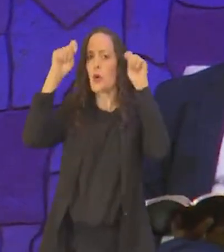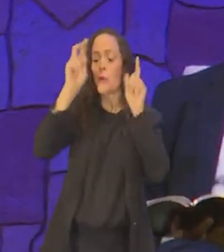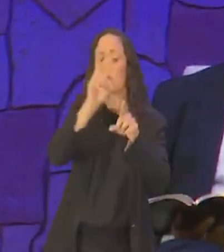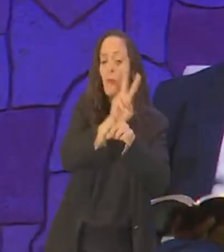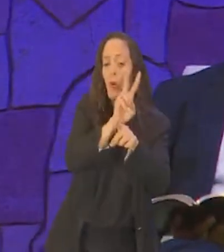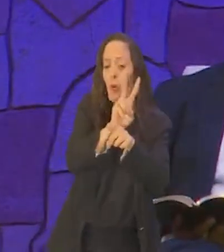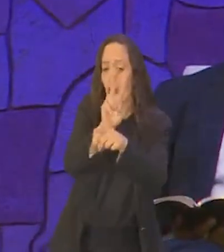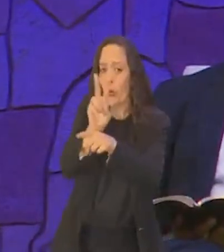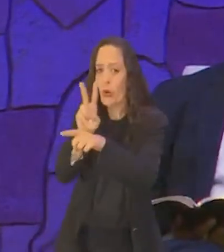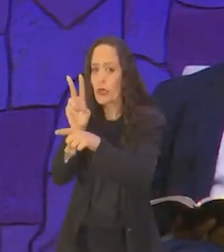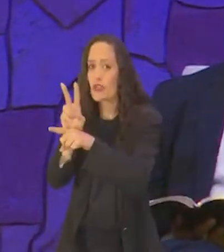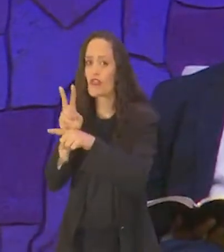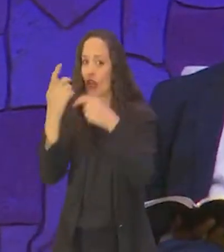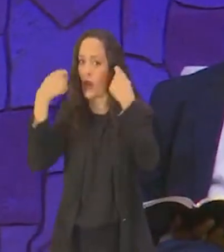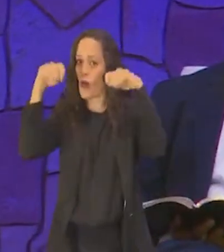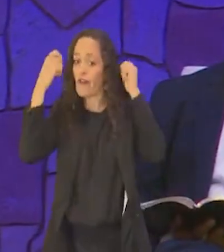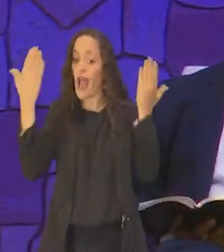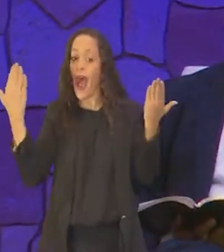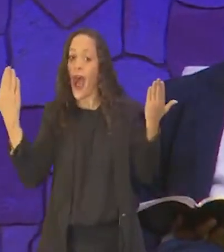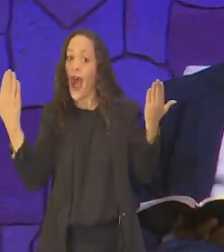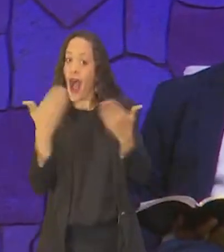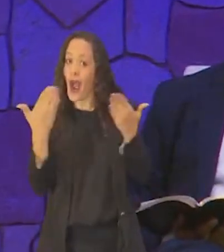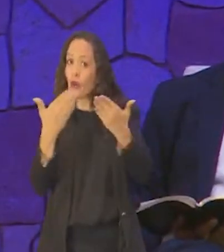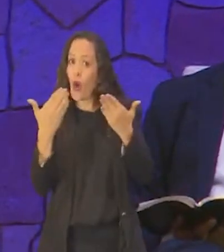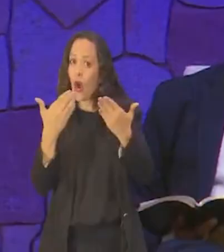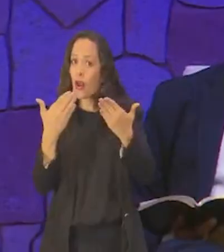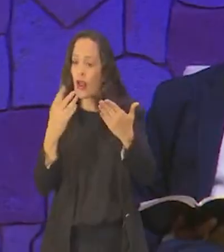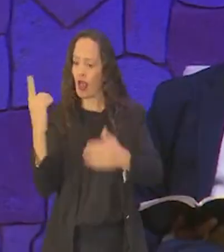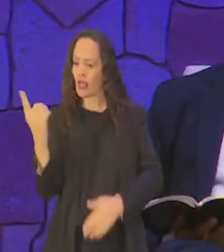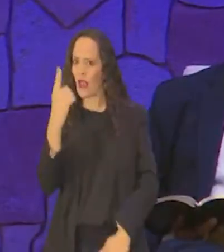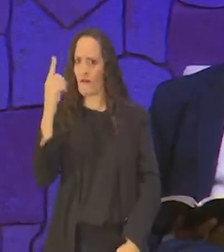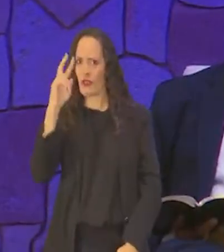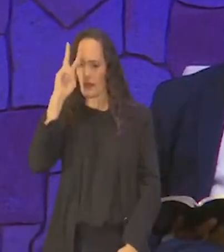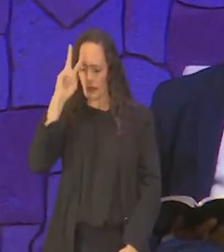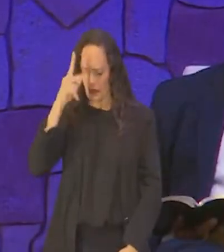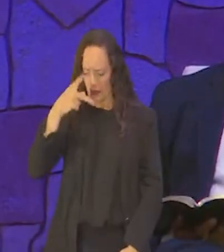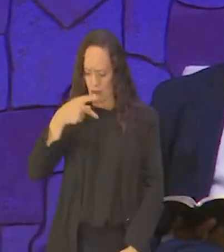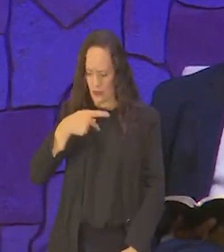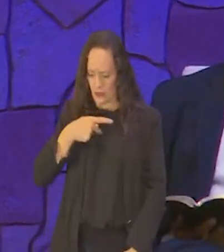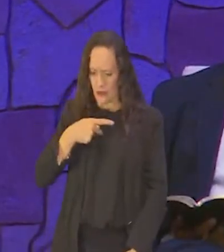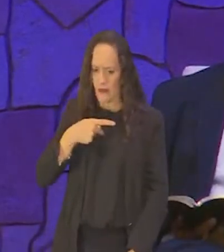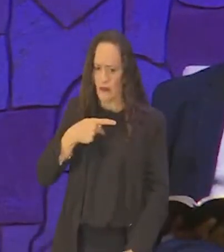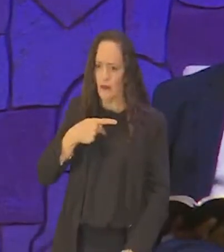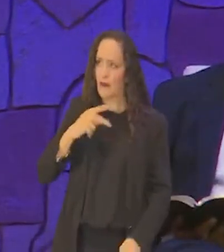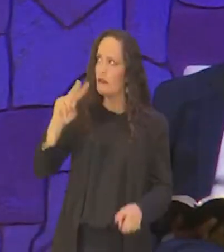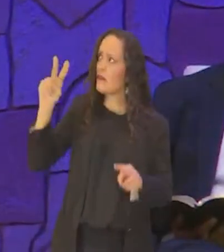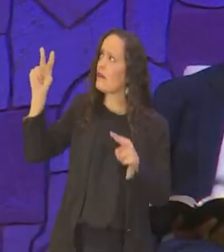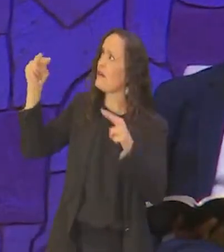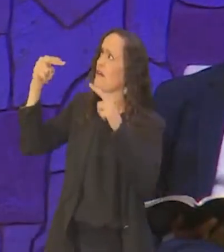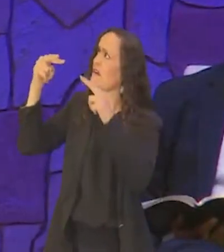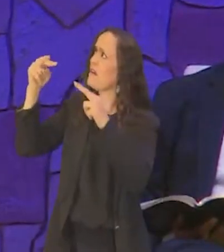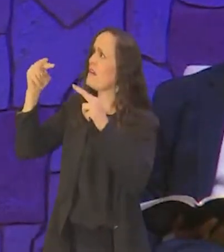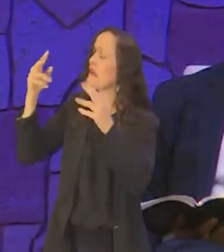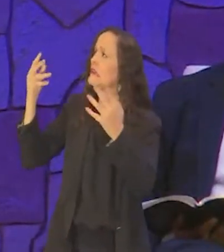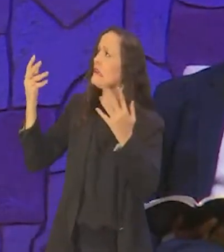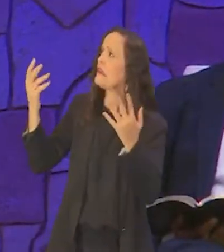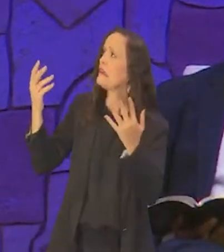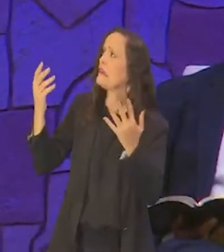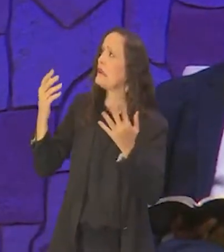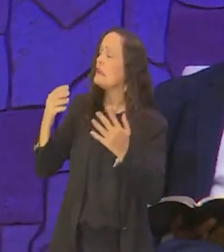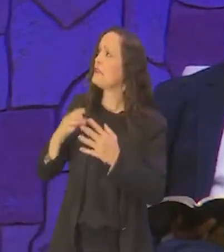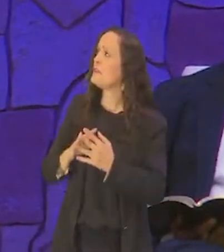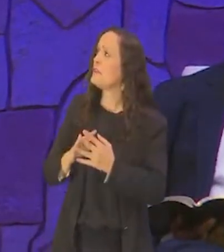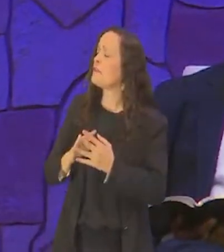protegia ovelhas, agora ele olha para a sua vida, a sua relação para com Deus, e ele diz: